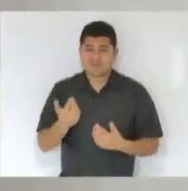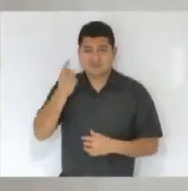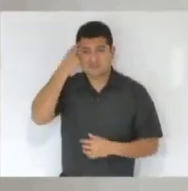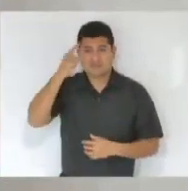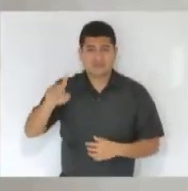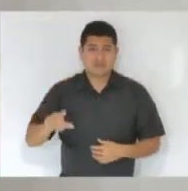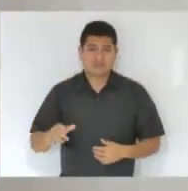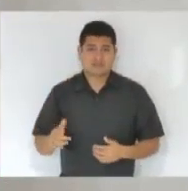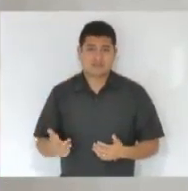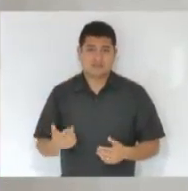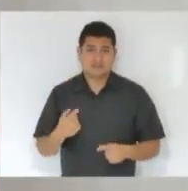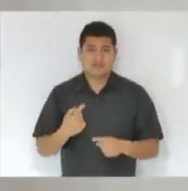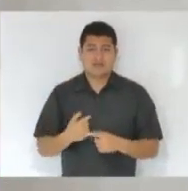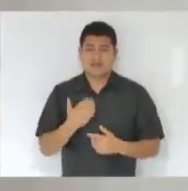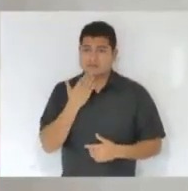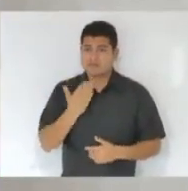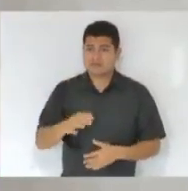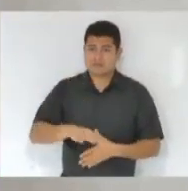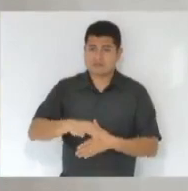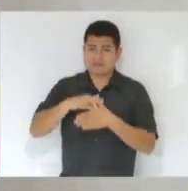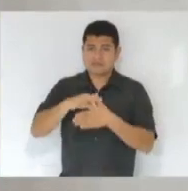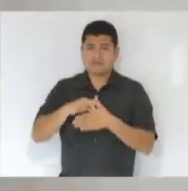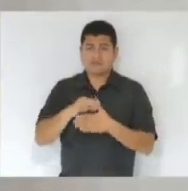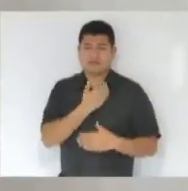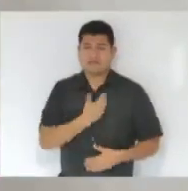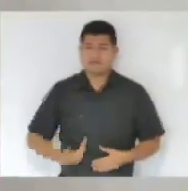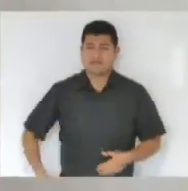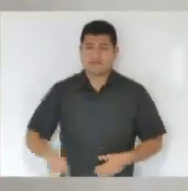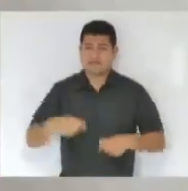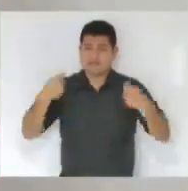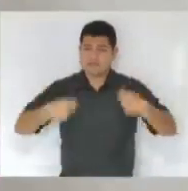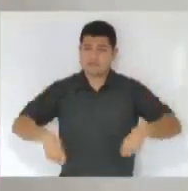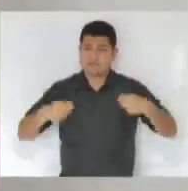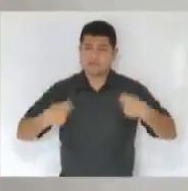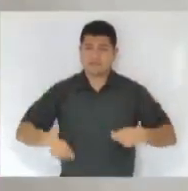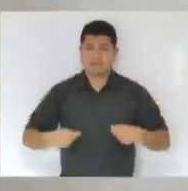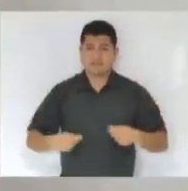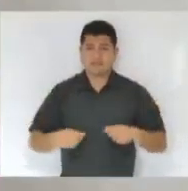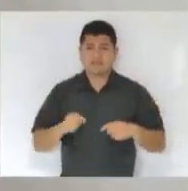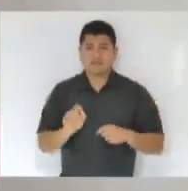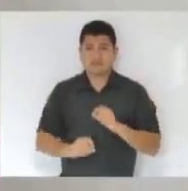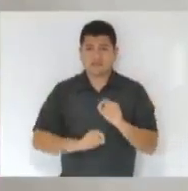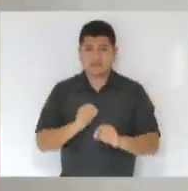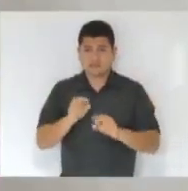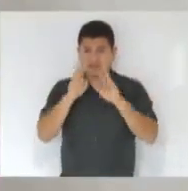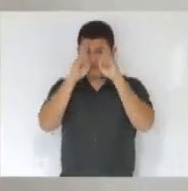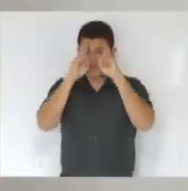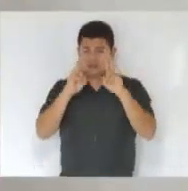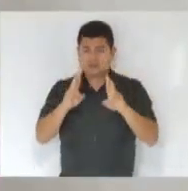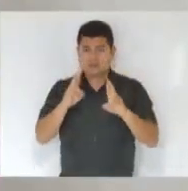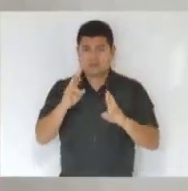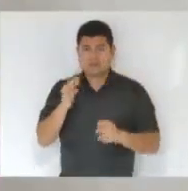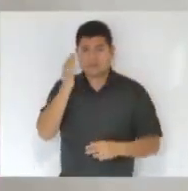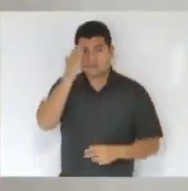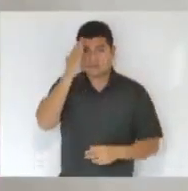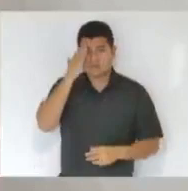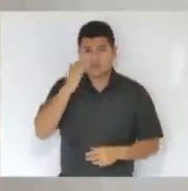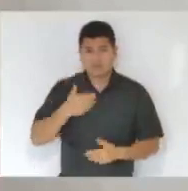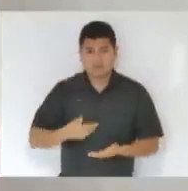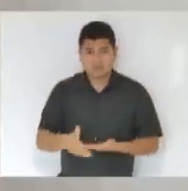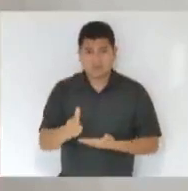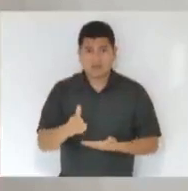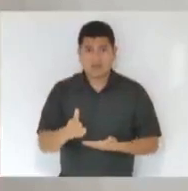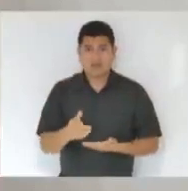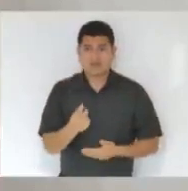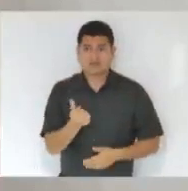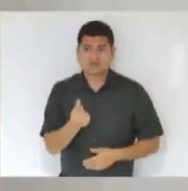líder do governo. Nós precisamos de respeito. A gente precisa saber. Vai sair? Não vai